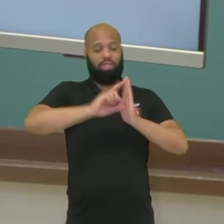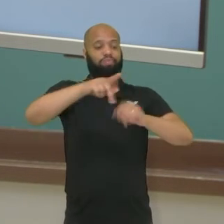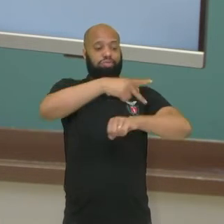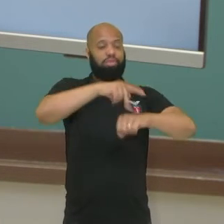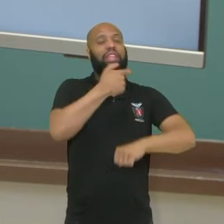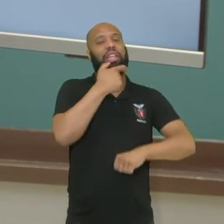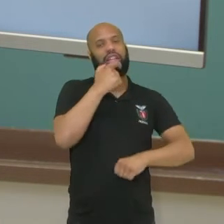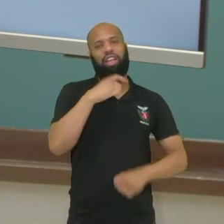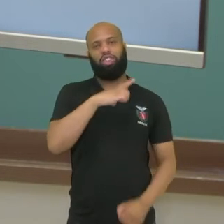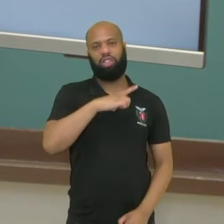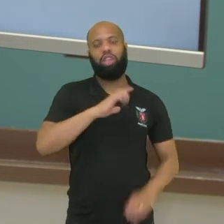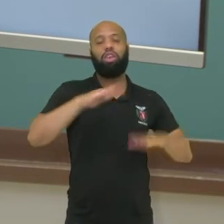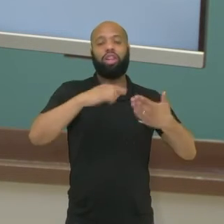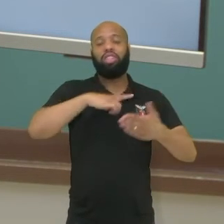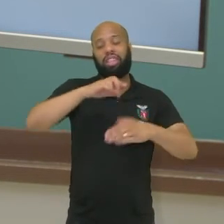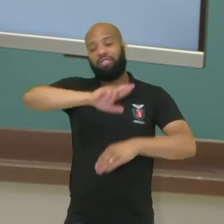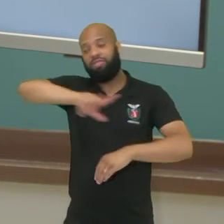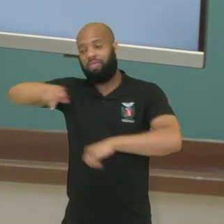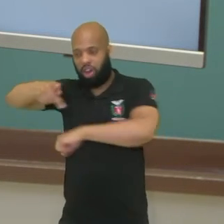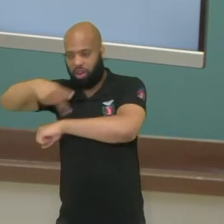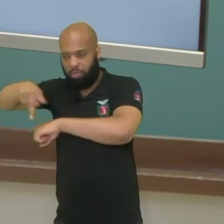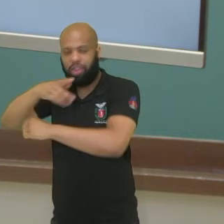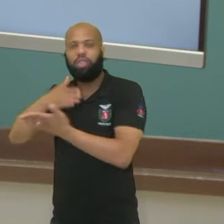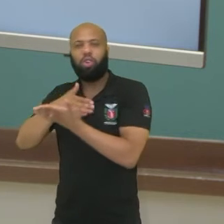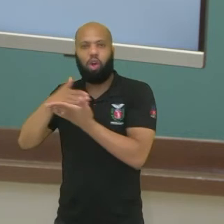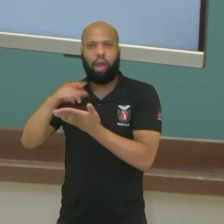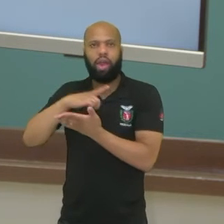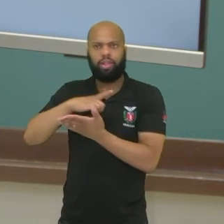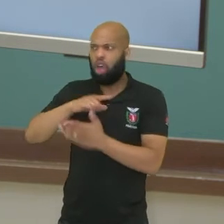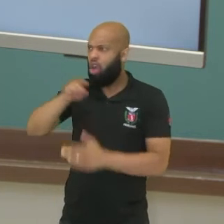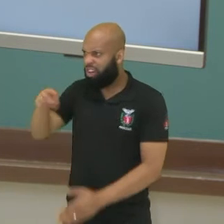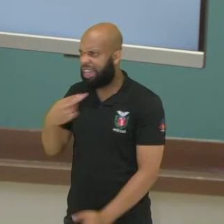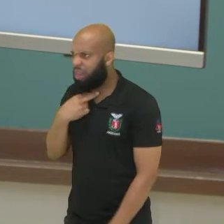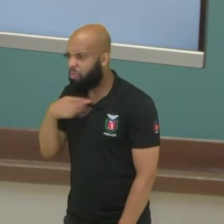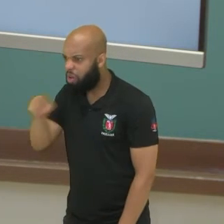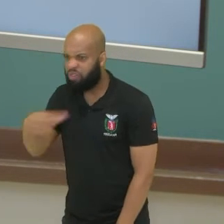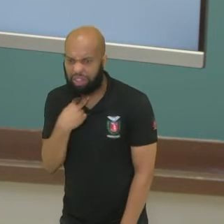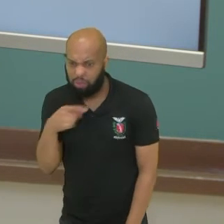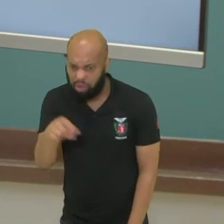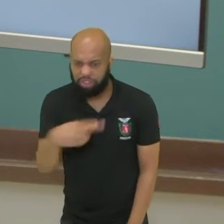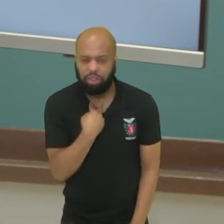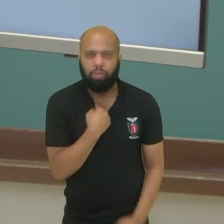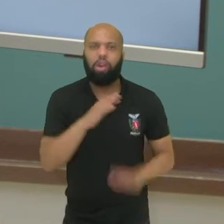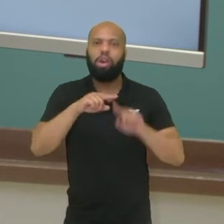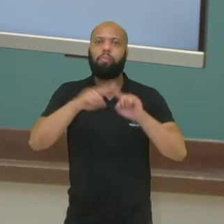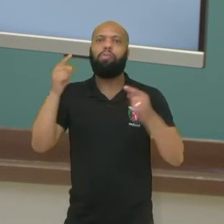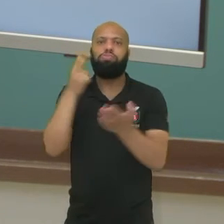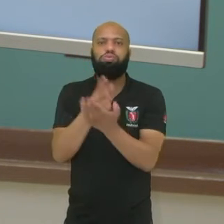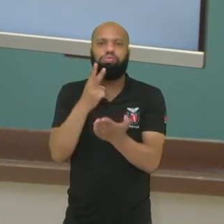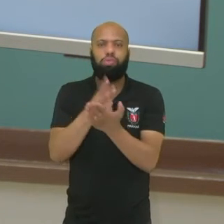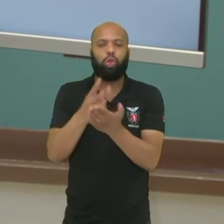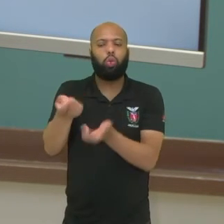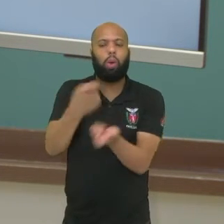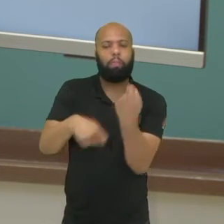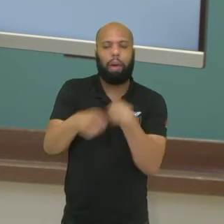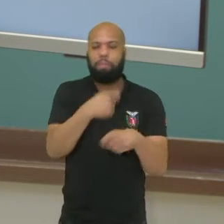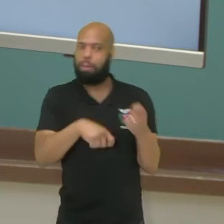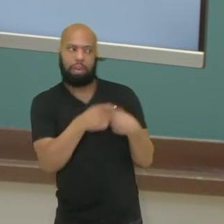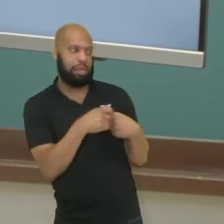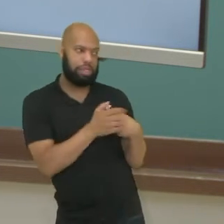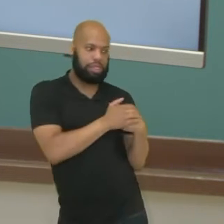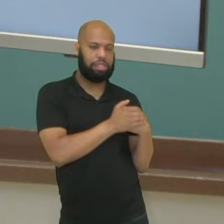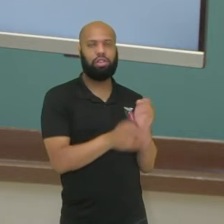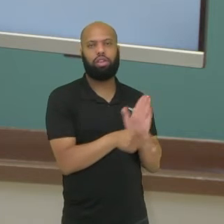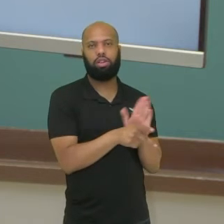vários países começam, mesmo que sob a ameaça de Napoleão Bonaparte, eles continuam o comércio com a Inglaterra.